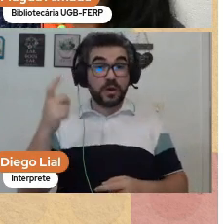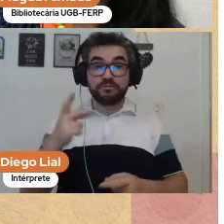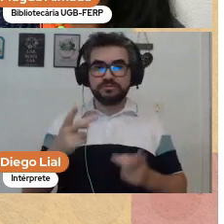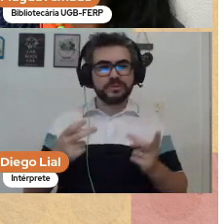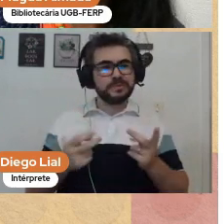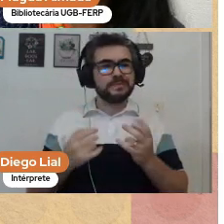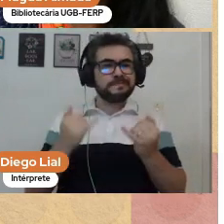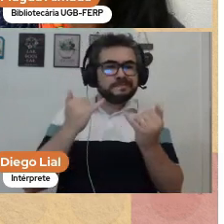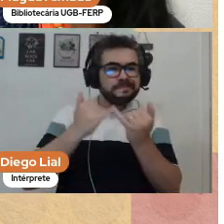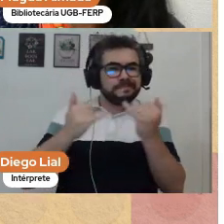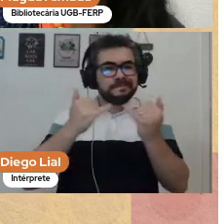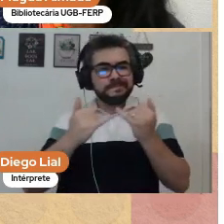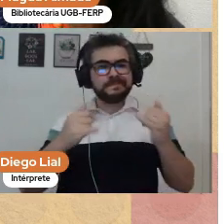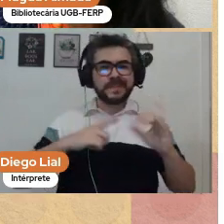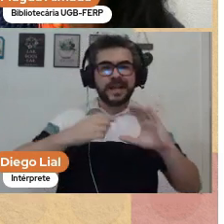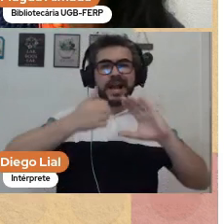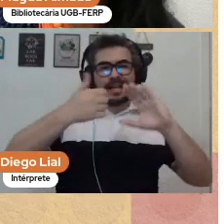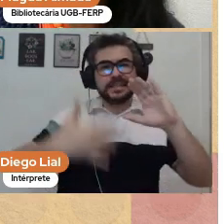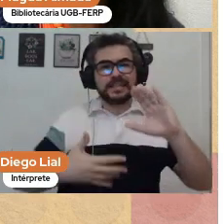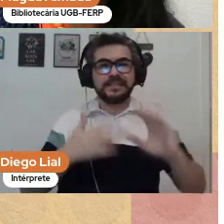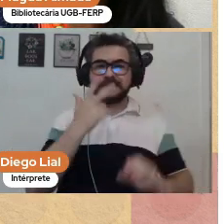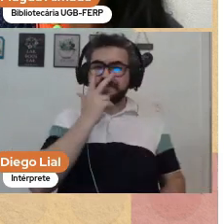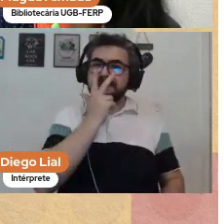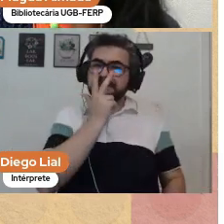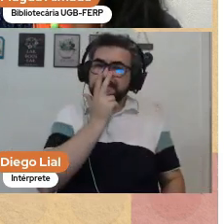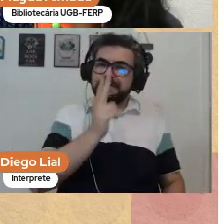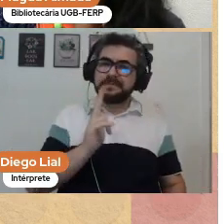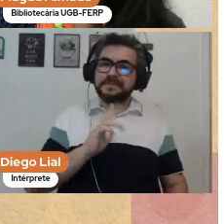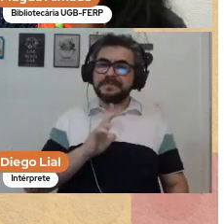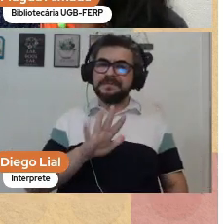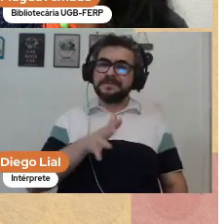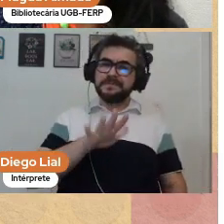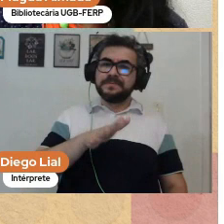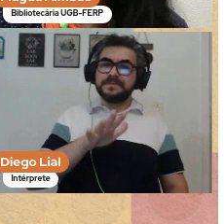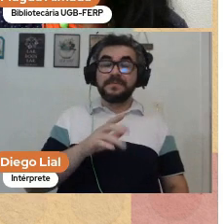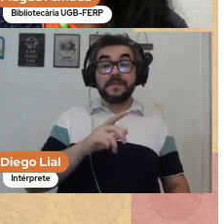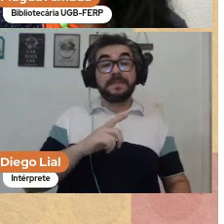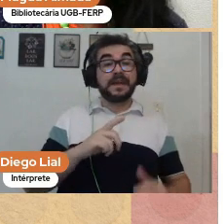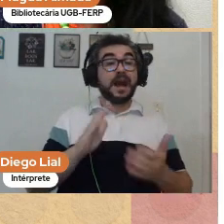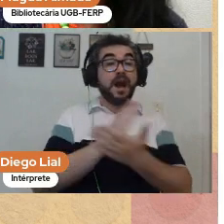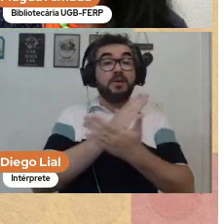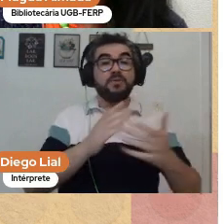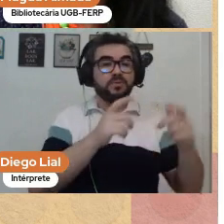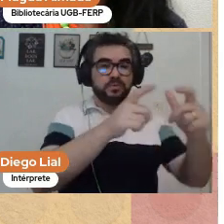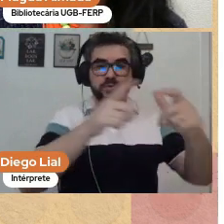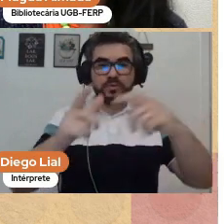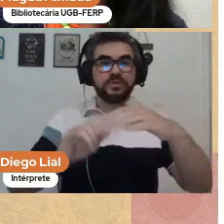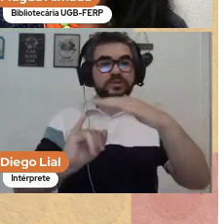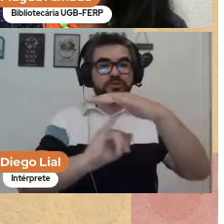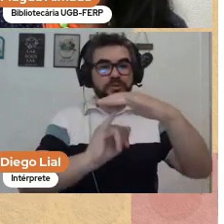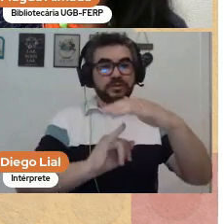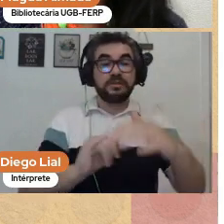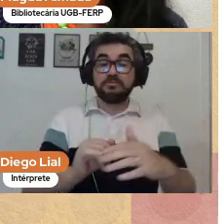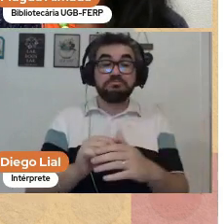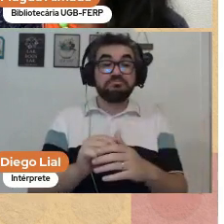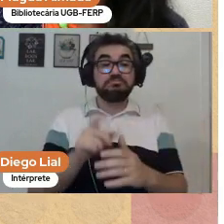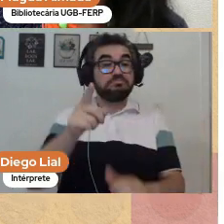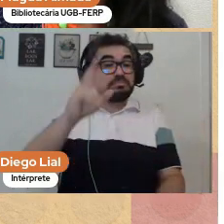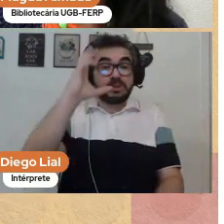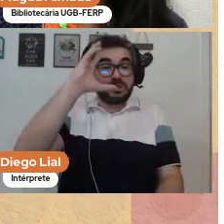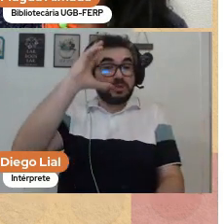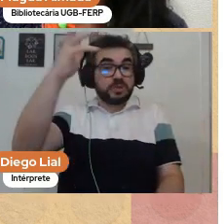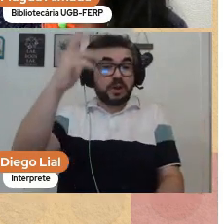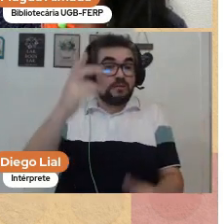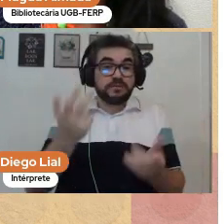Então, trabalha-se muito em algumas instituições, até no mesmo tratamento. Tem algumas instituições que